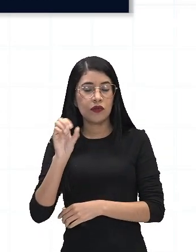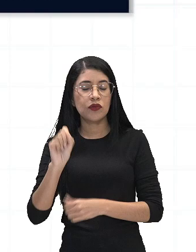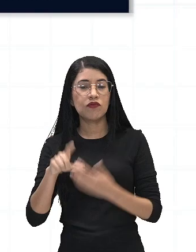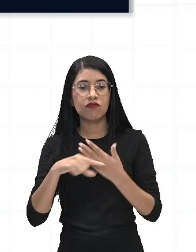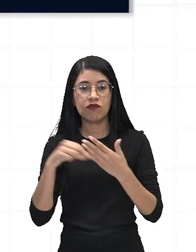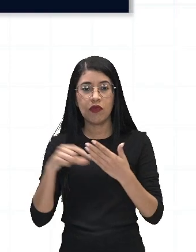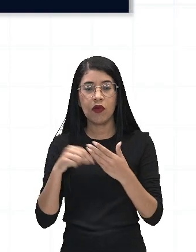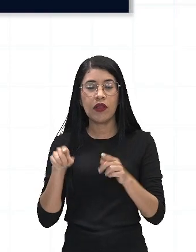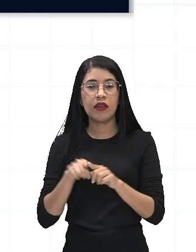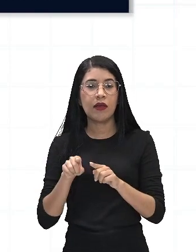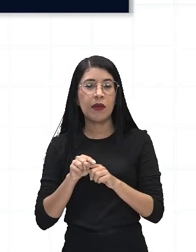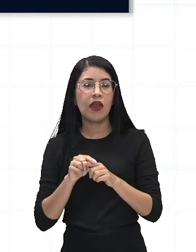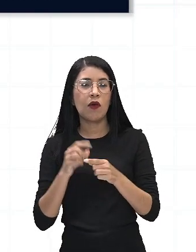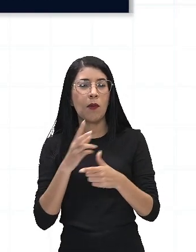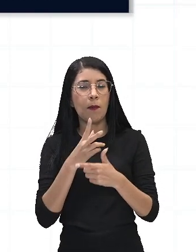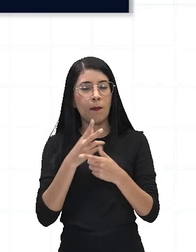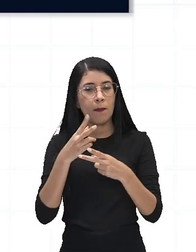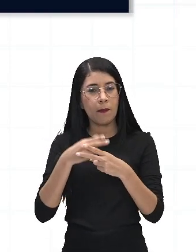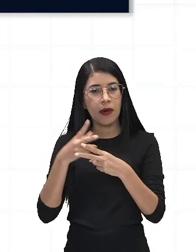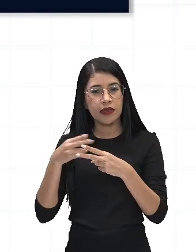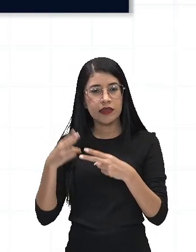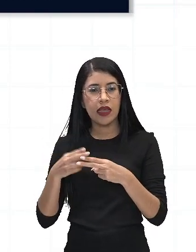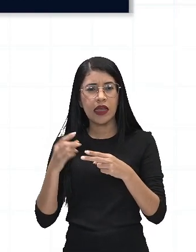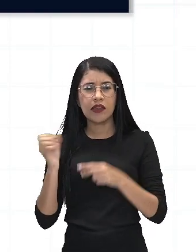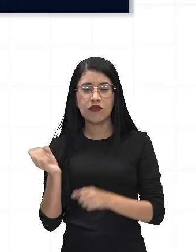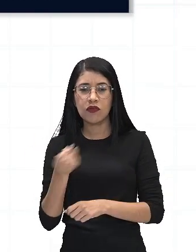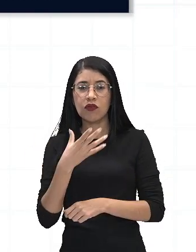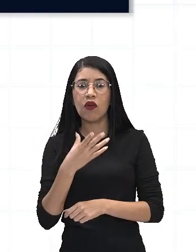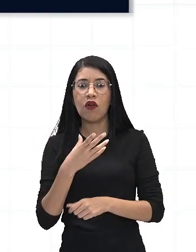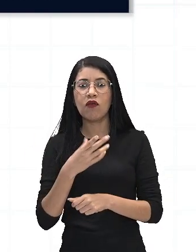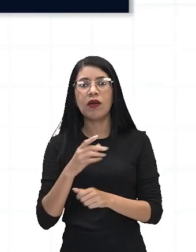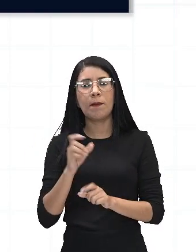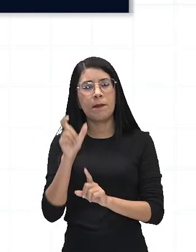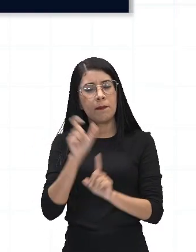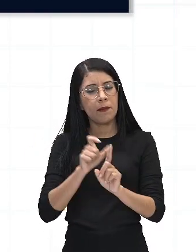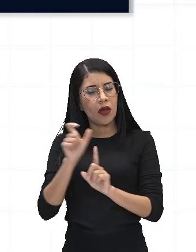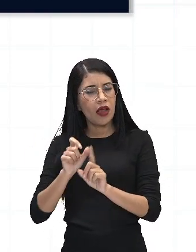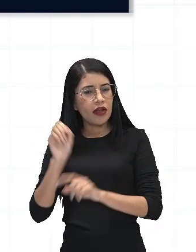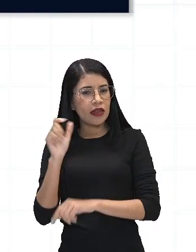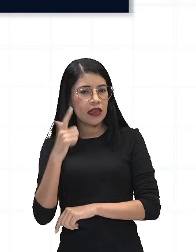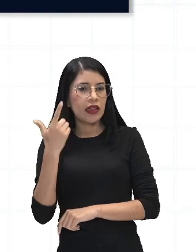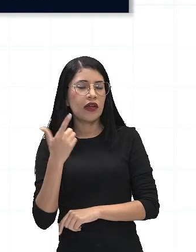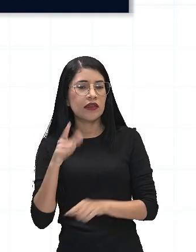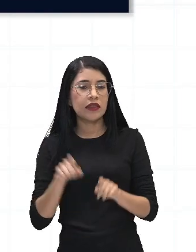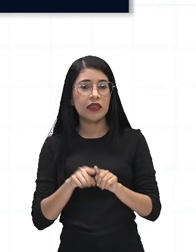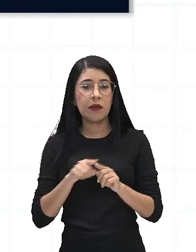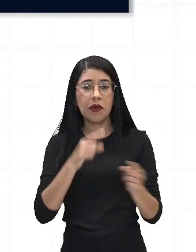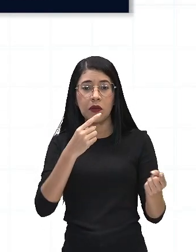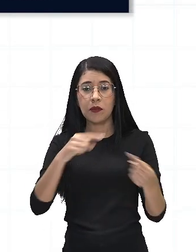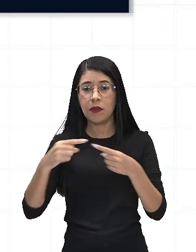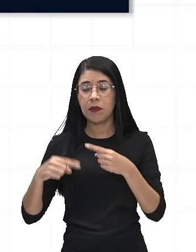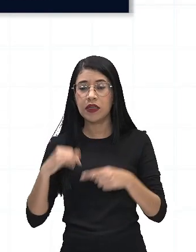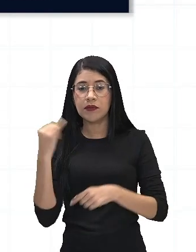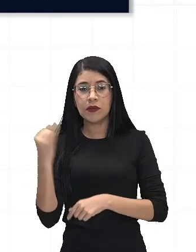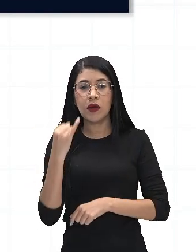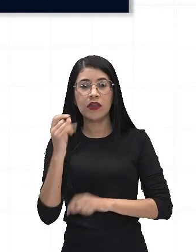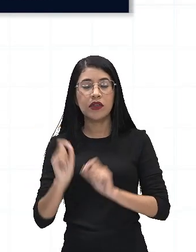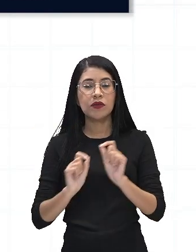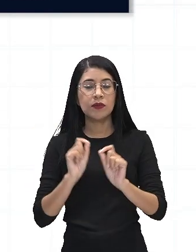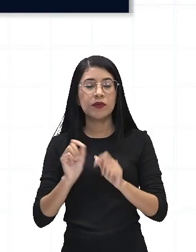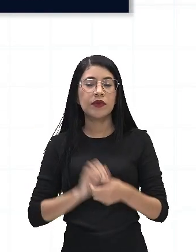traz roupagem inédita para personagens clássicos e propõe debate importante